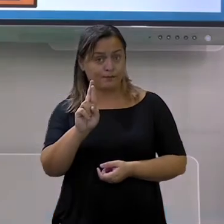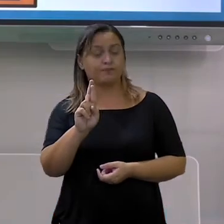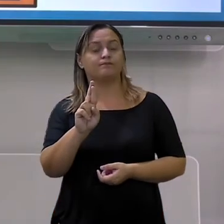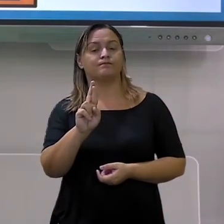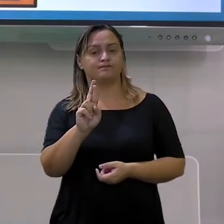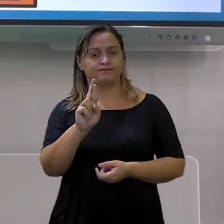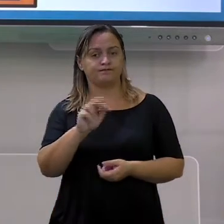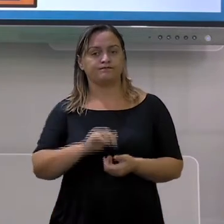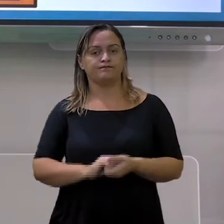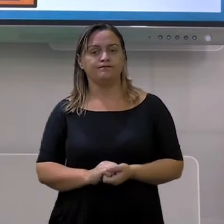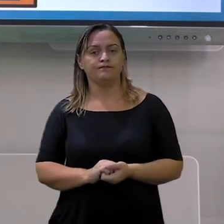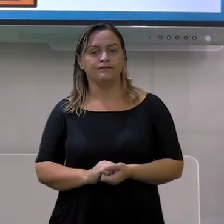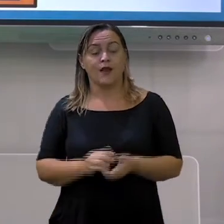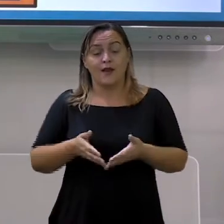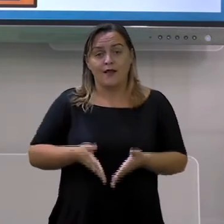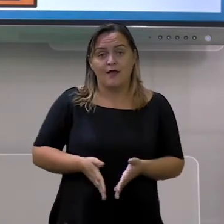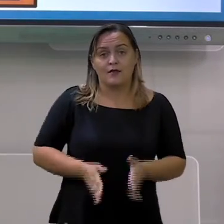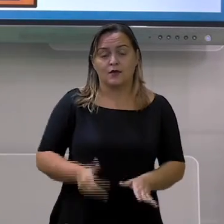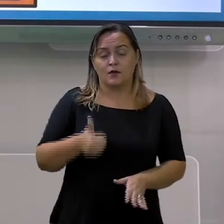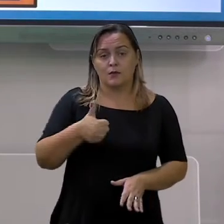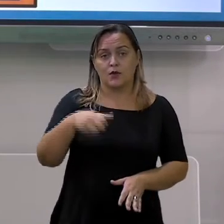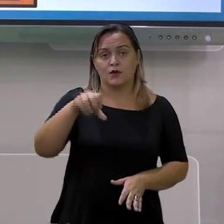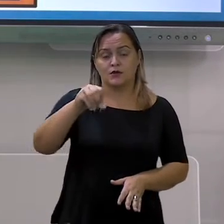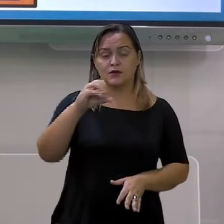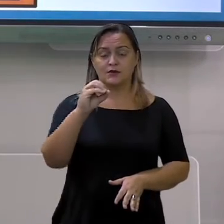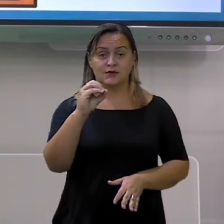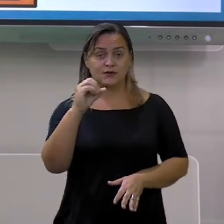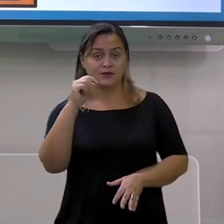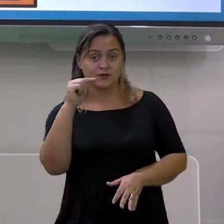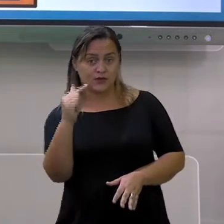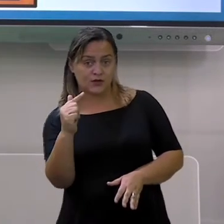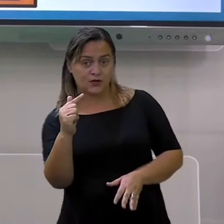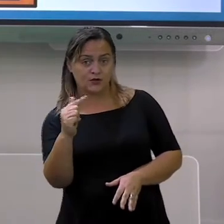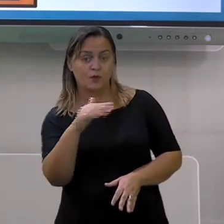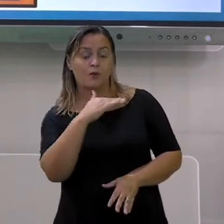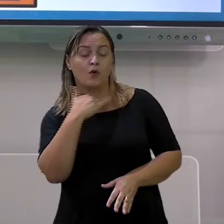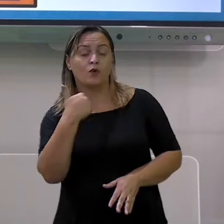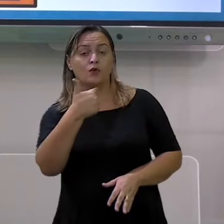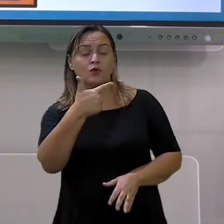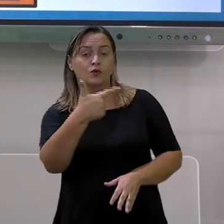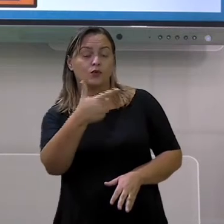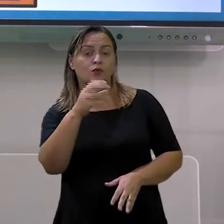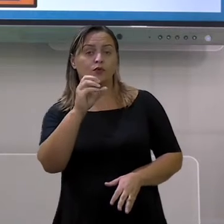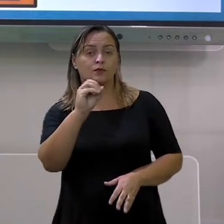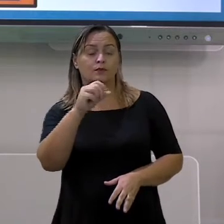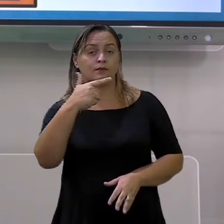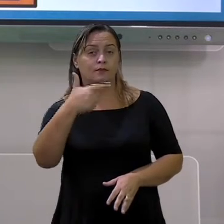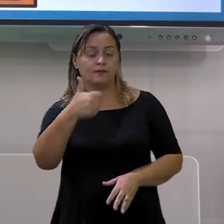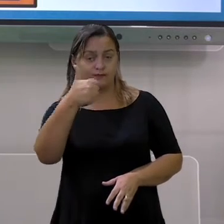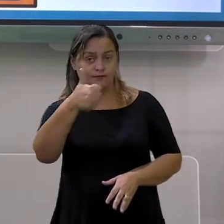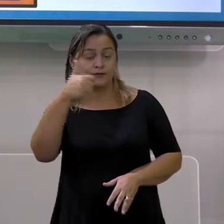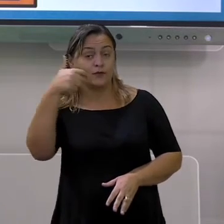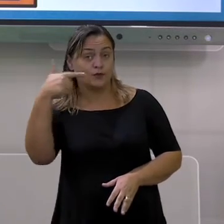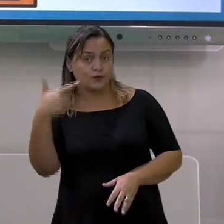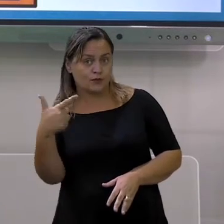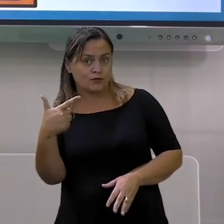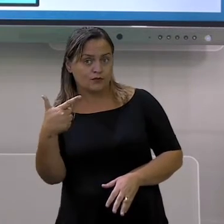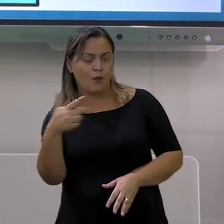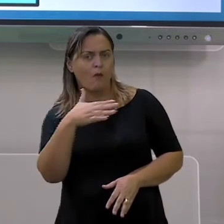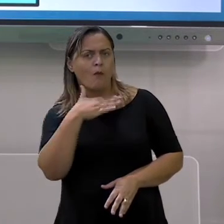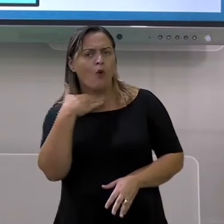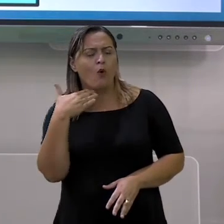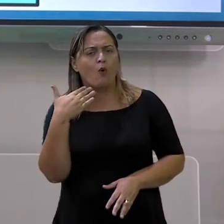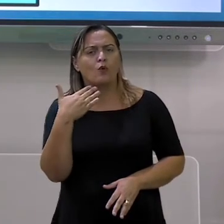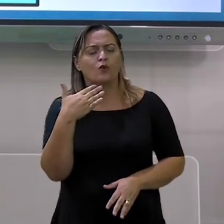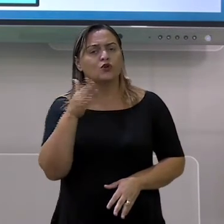ele pôde nos deixar um grande acervo arquitetônico em todo o Brasil e até fora do Brasil. Nós vamos ver isso aqui